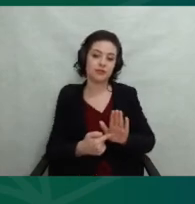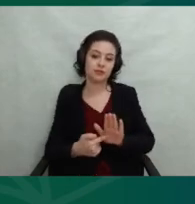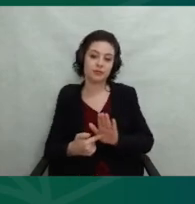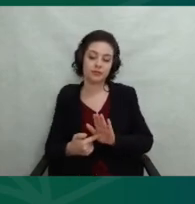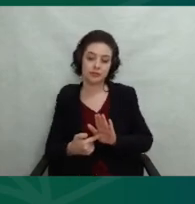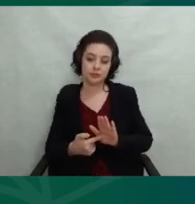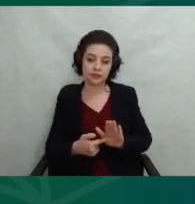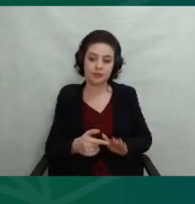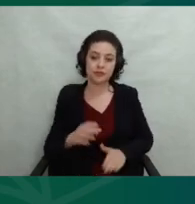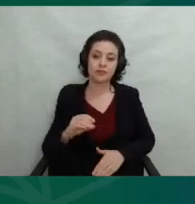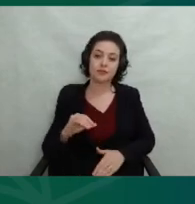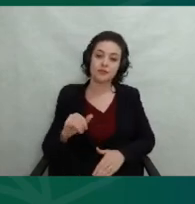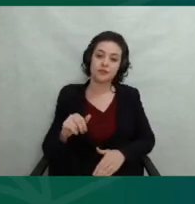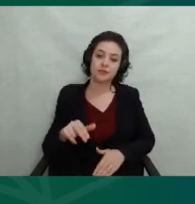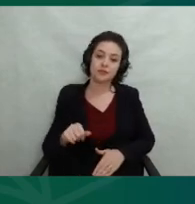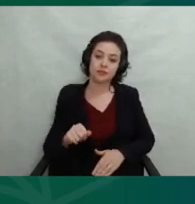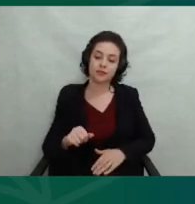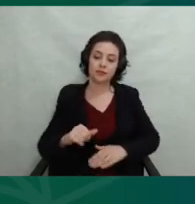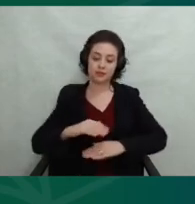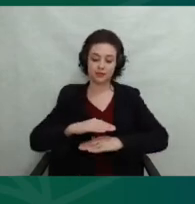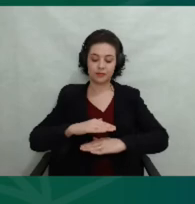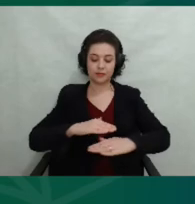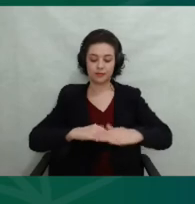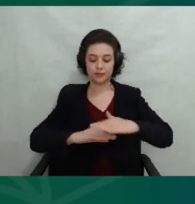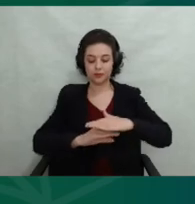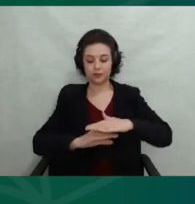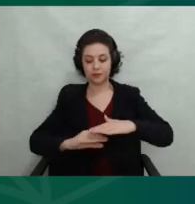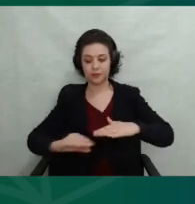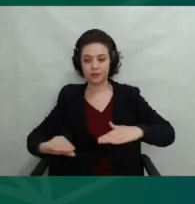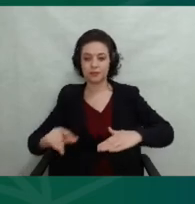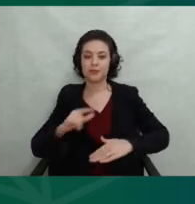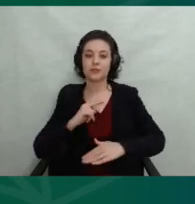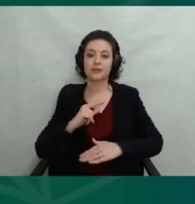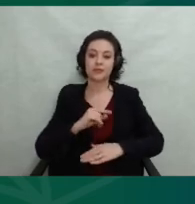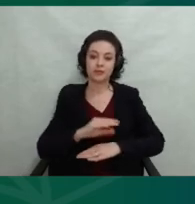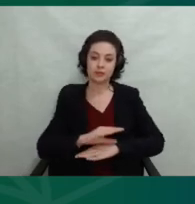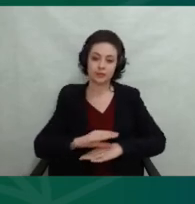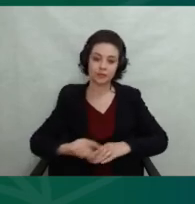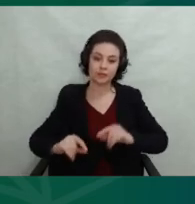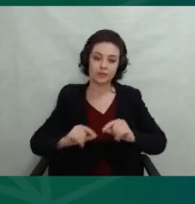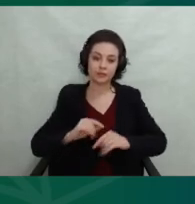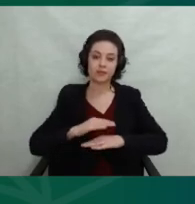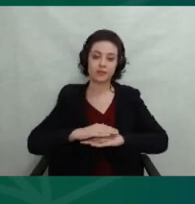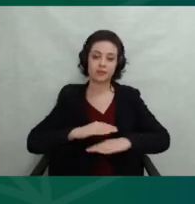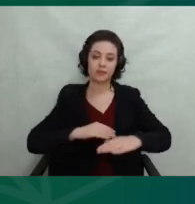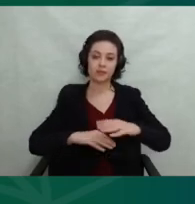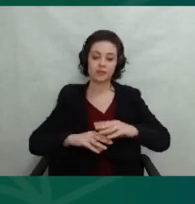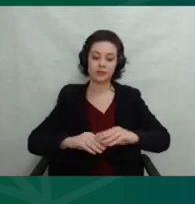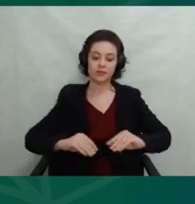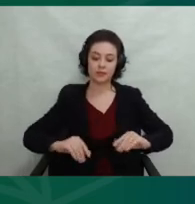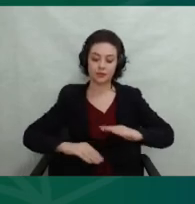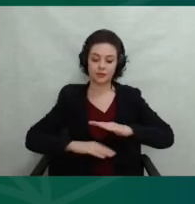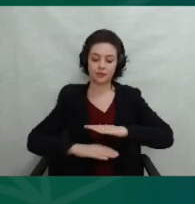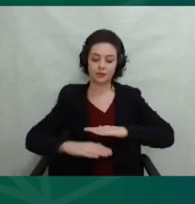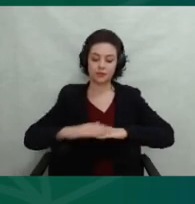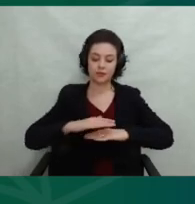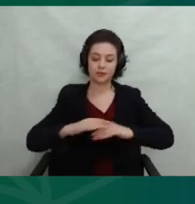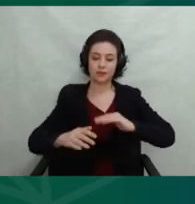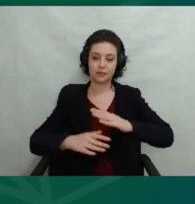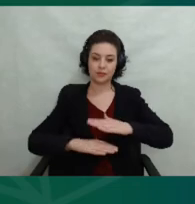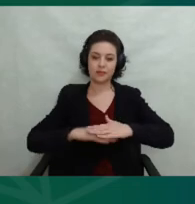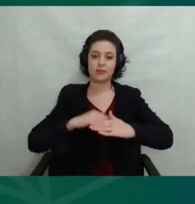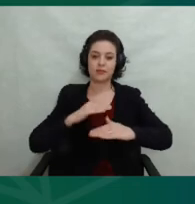no sedimento. Então, tem uma substância que se acumula na areia, se acumula no sedimento, você pode